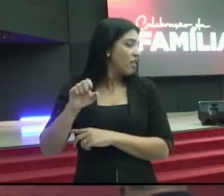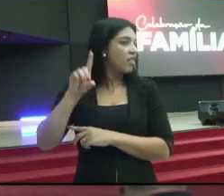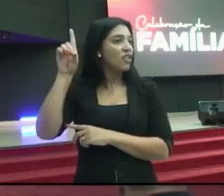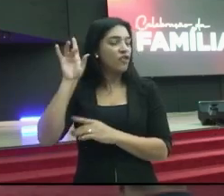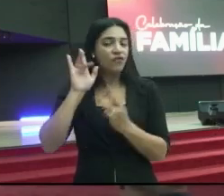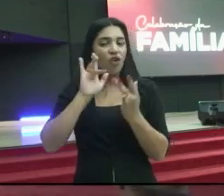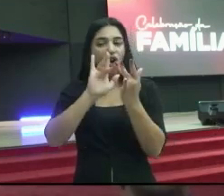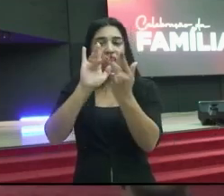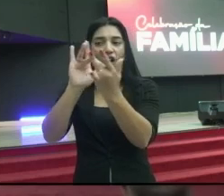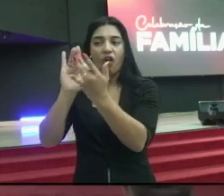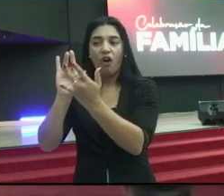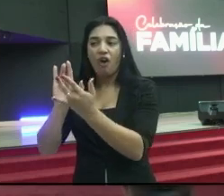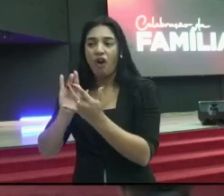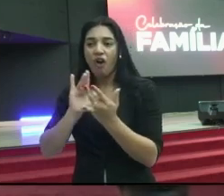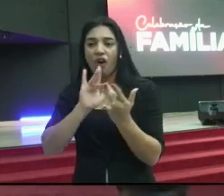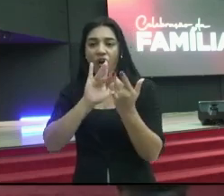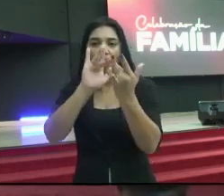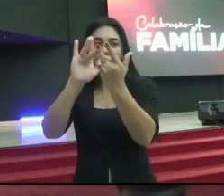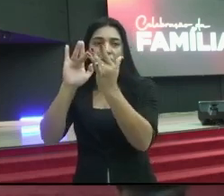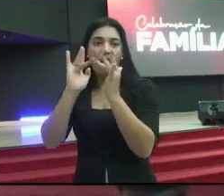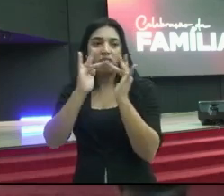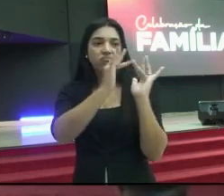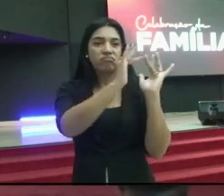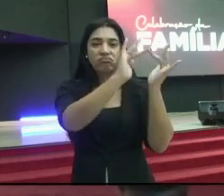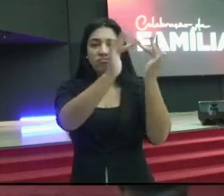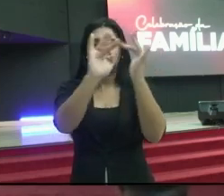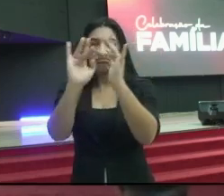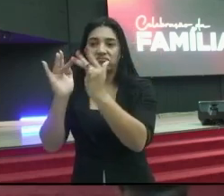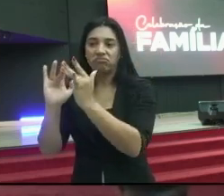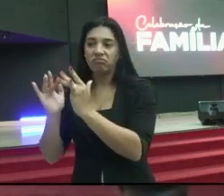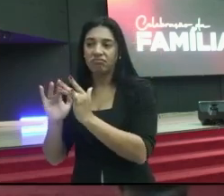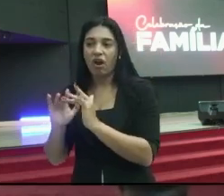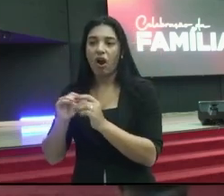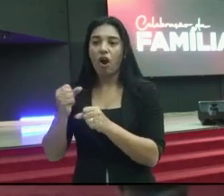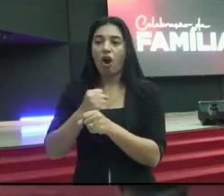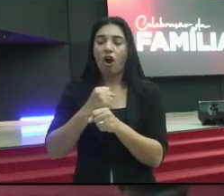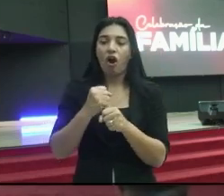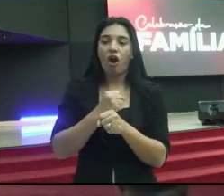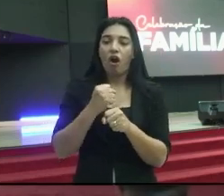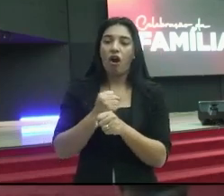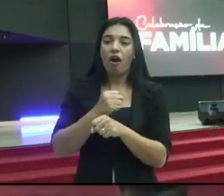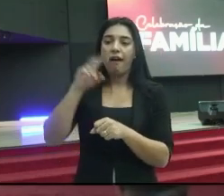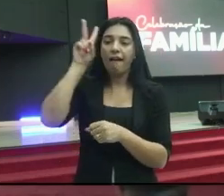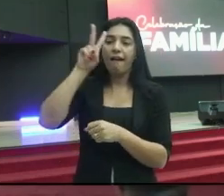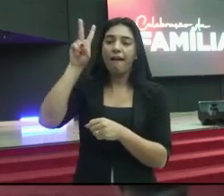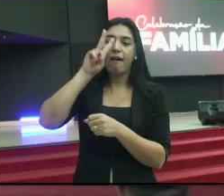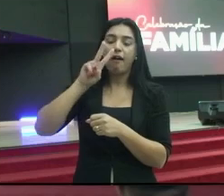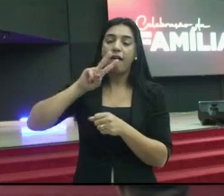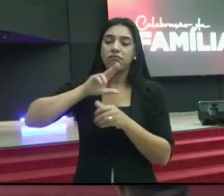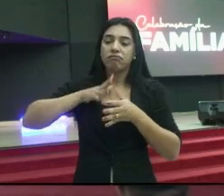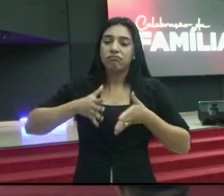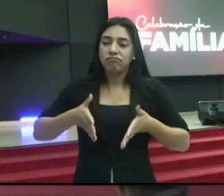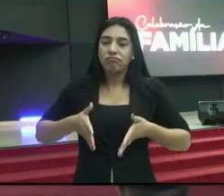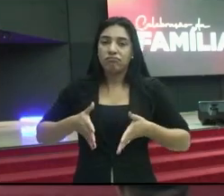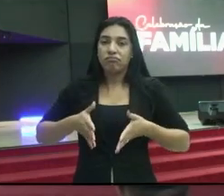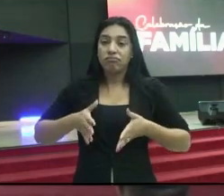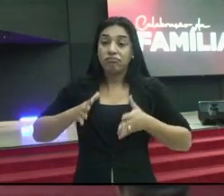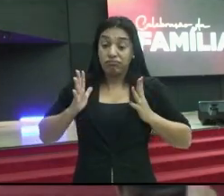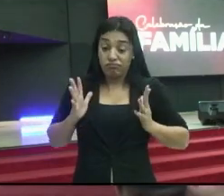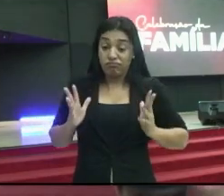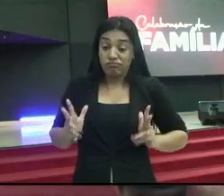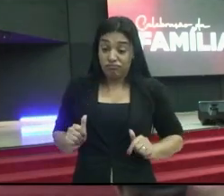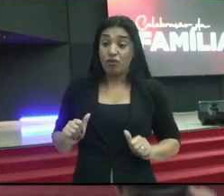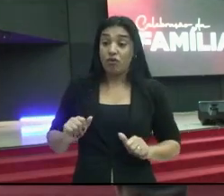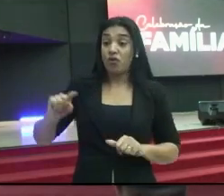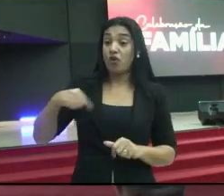foi conectando gente para construir a história da redenção. Nós somos salvos pela